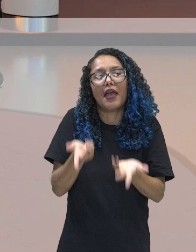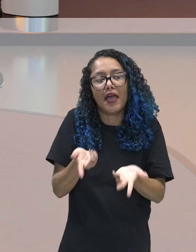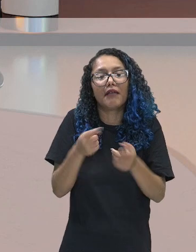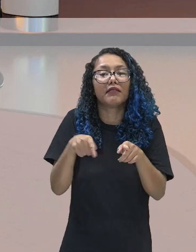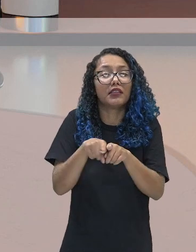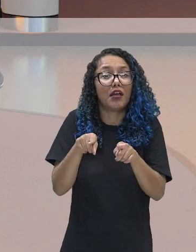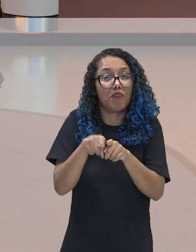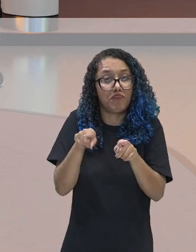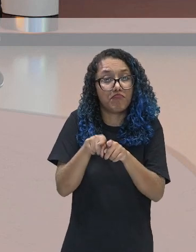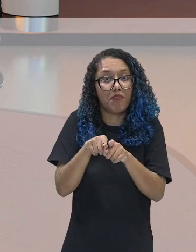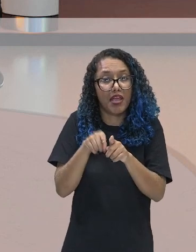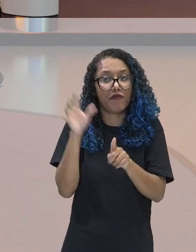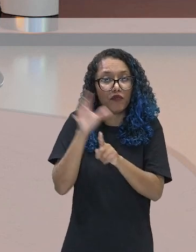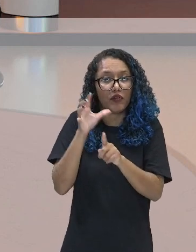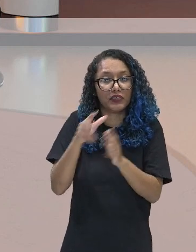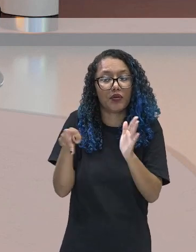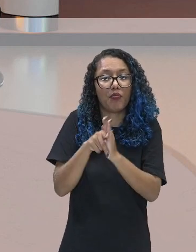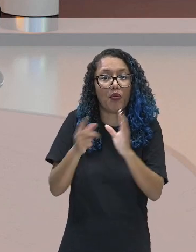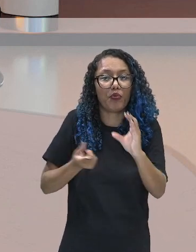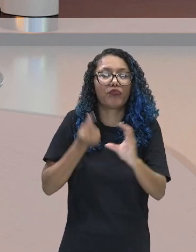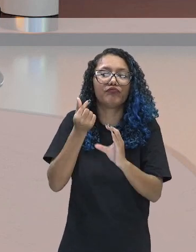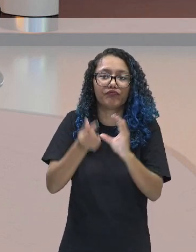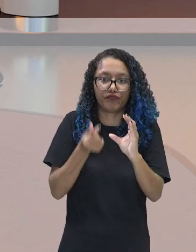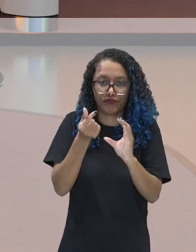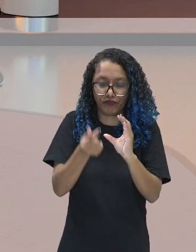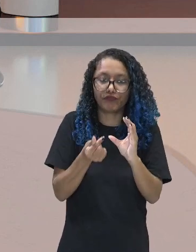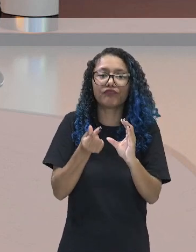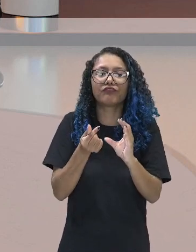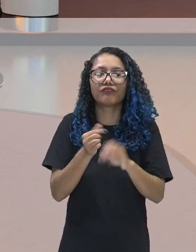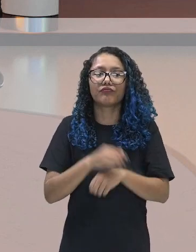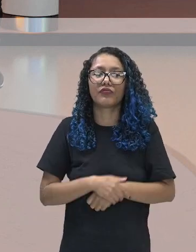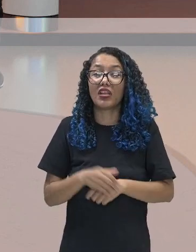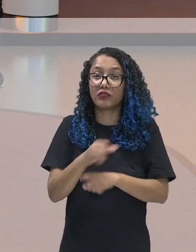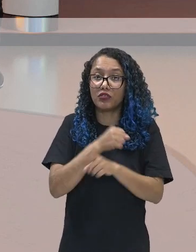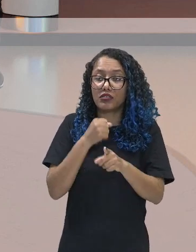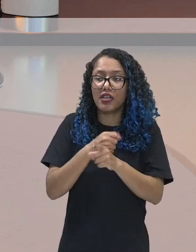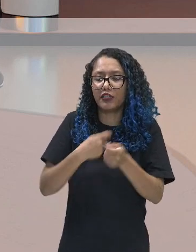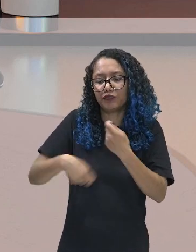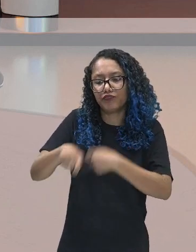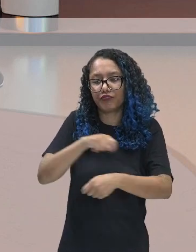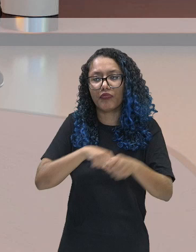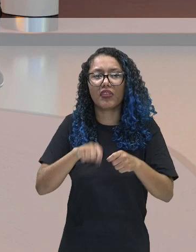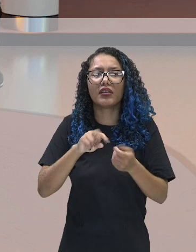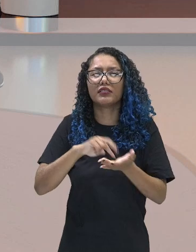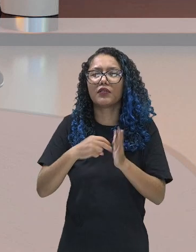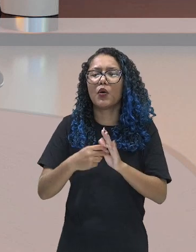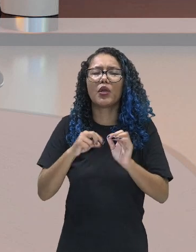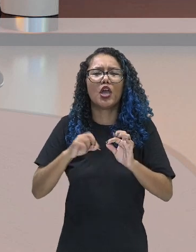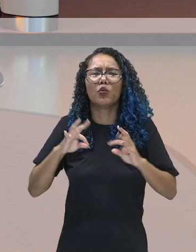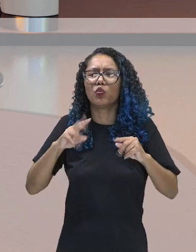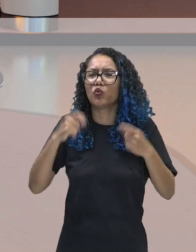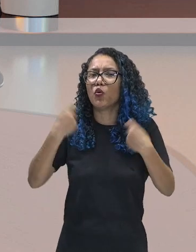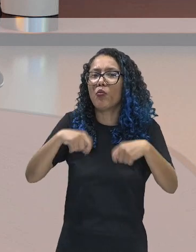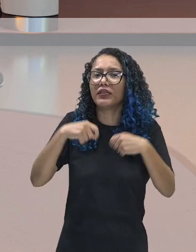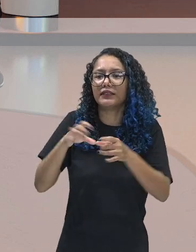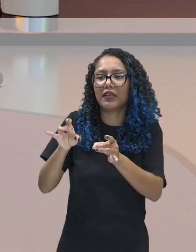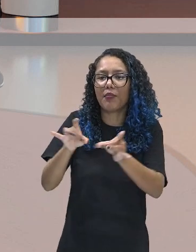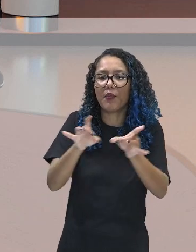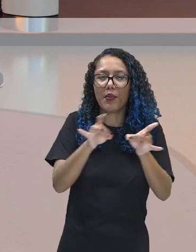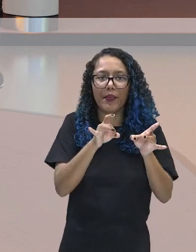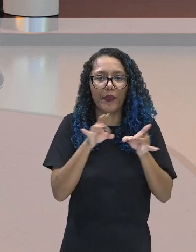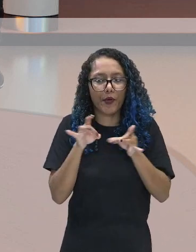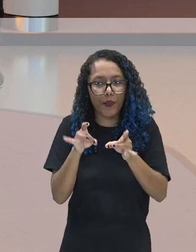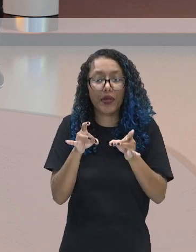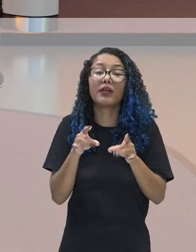também, da sociedade mercadológica, que exige ali que tudo vire mercadoria. E isso, de certa forma, também reflete